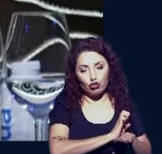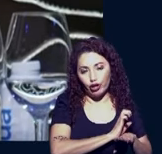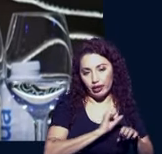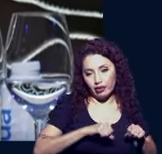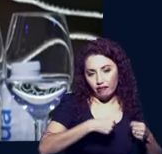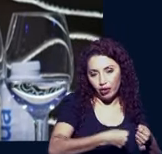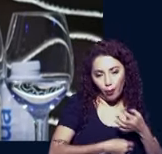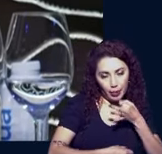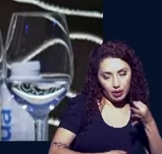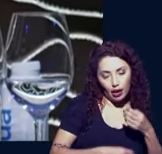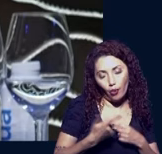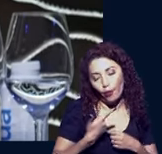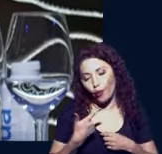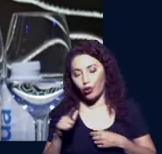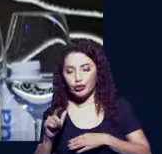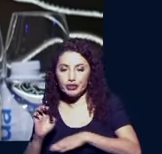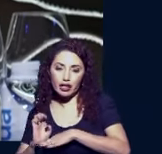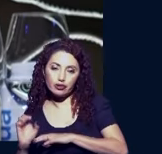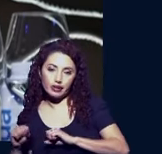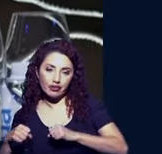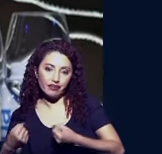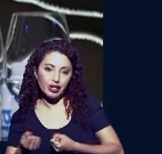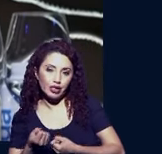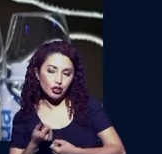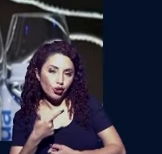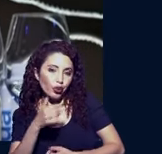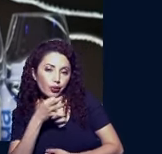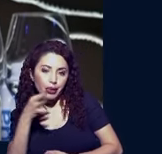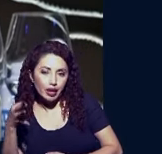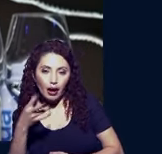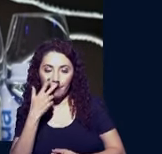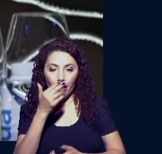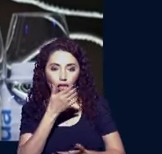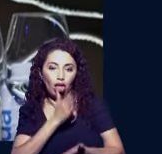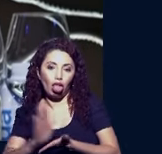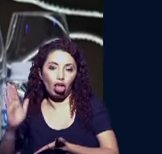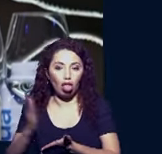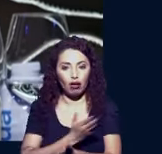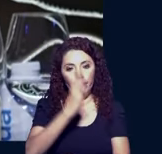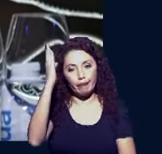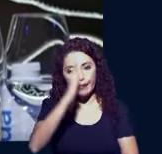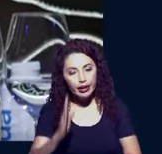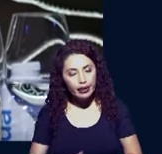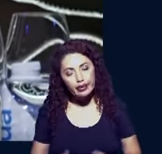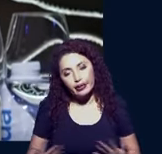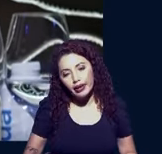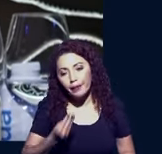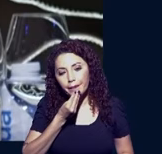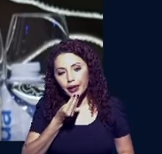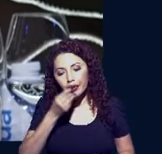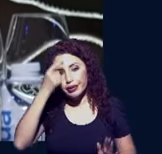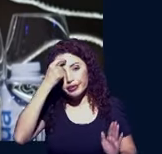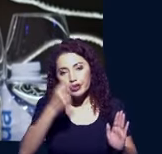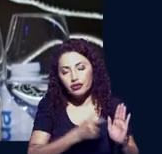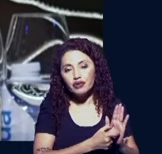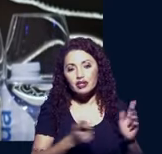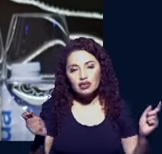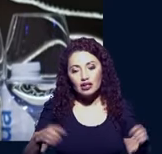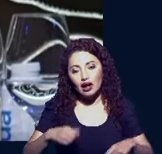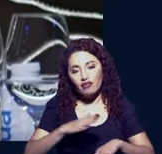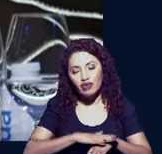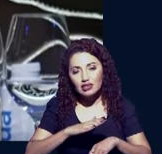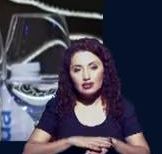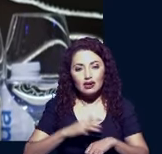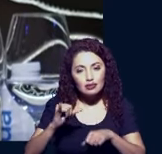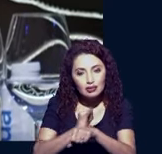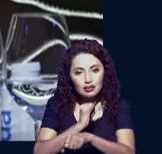gente não une o Brasil divide mais ainda sendo que você Você poderia por Inteligência Artificial fazer câmaras de